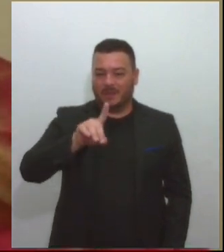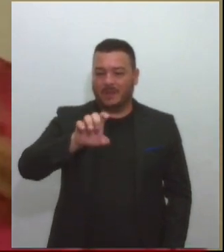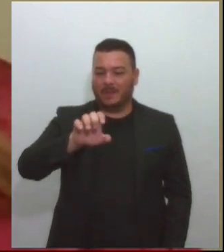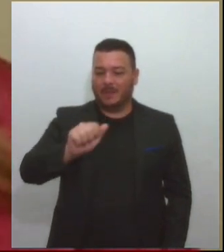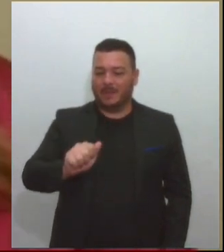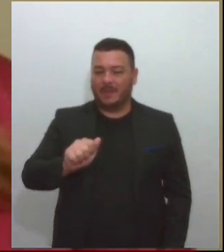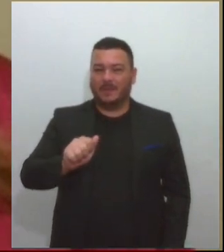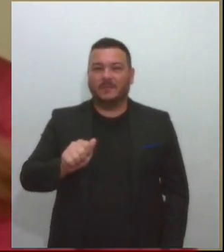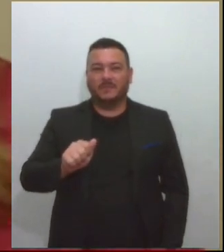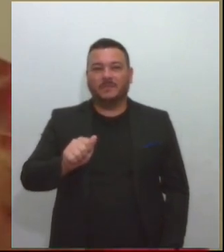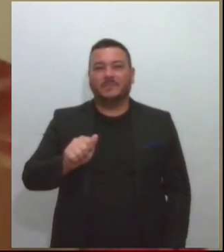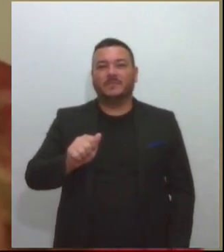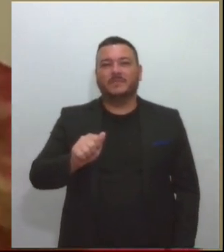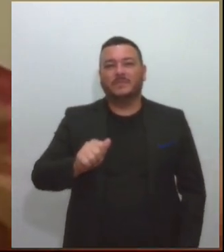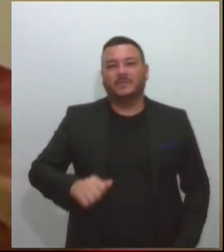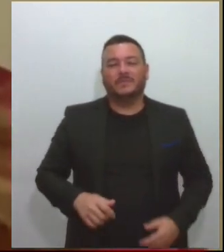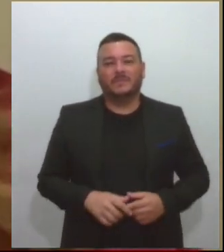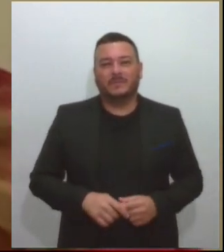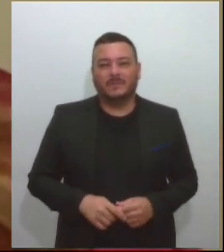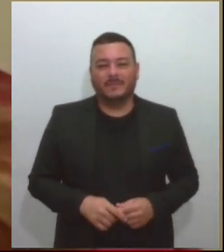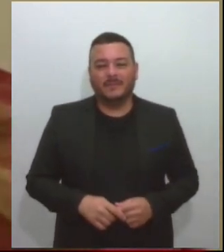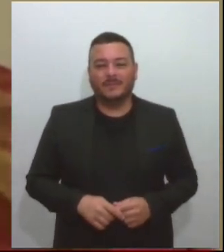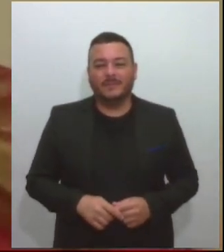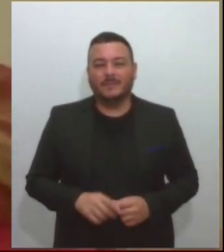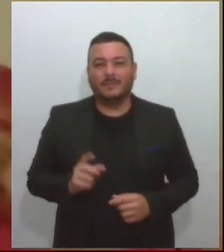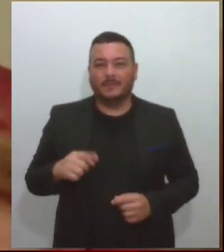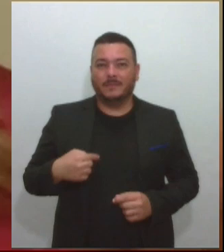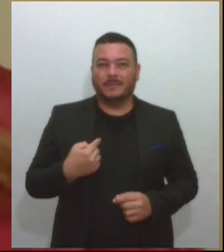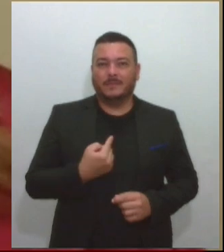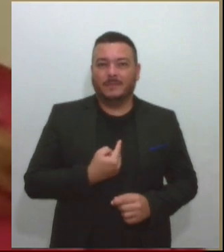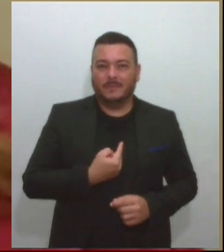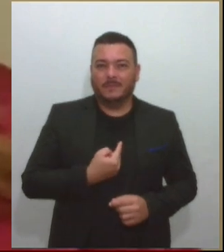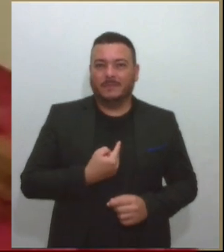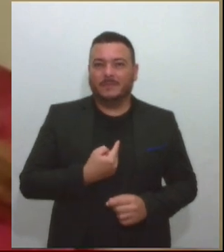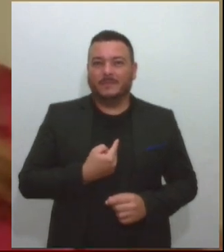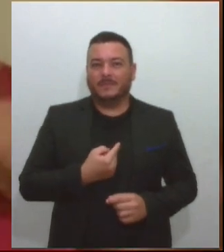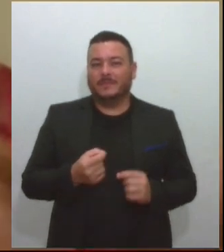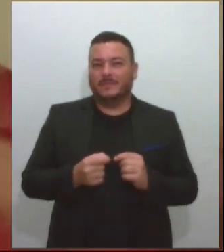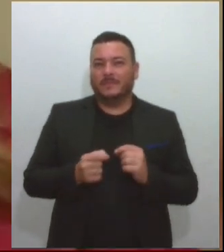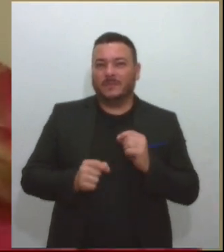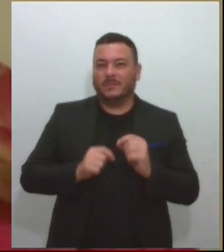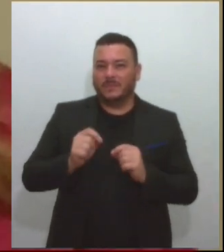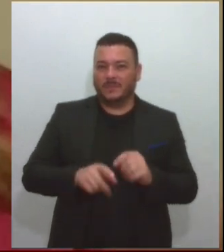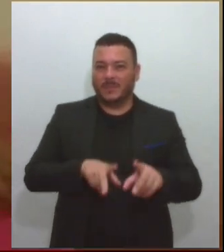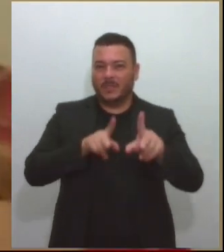é assim, a gente vai fazer, ao mesmo tempo,